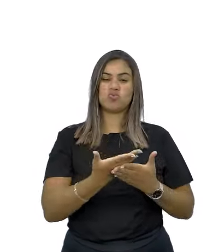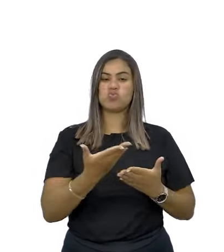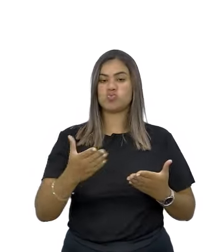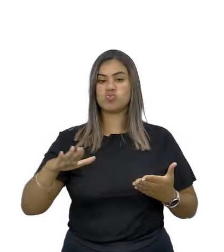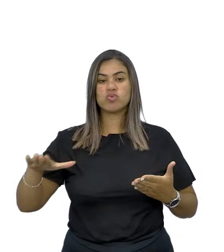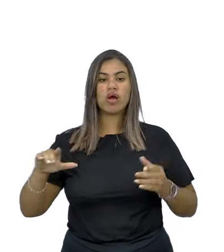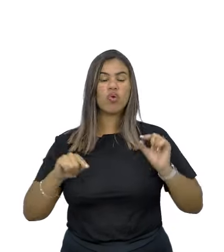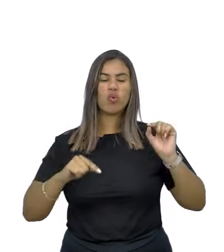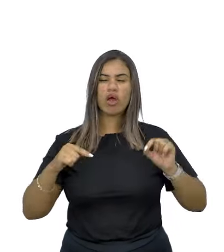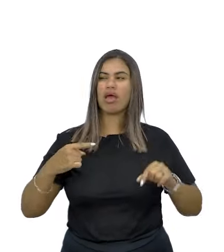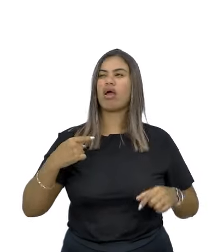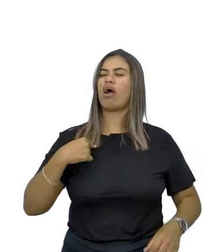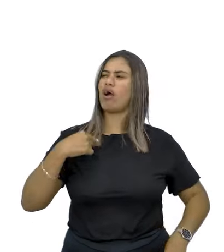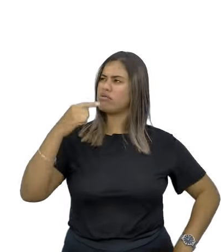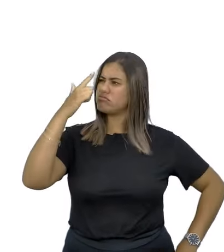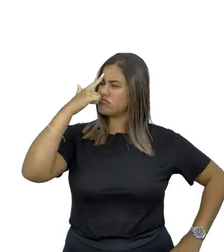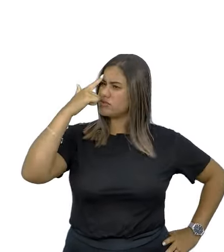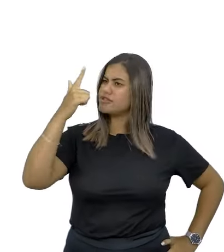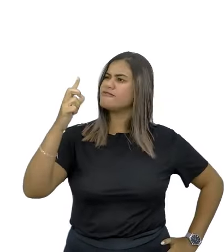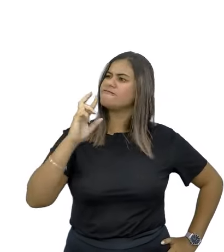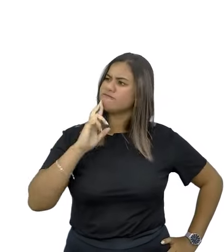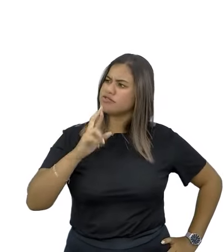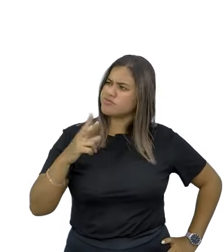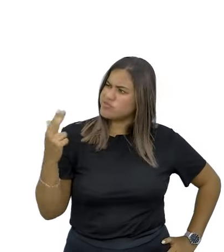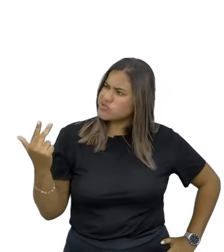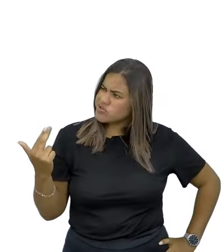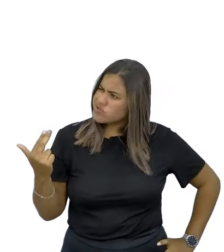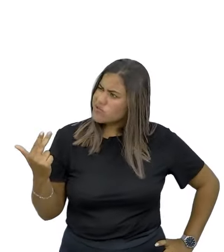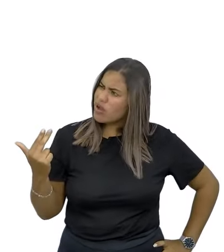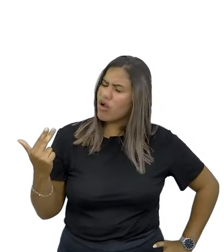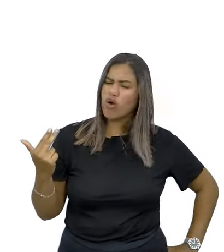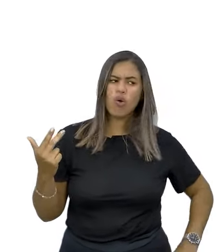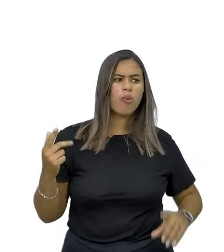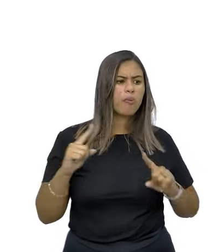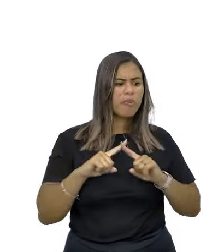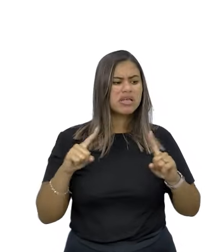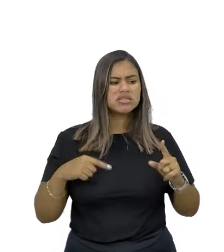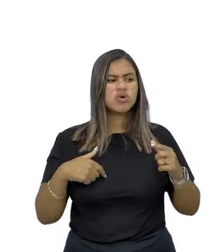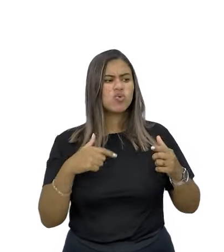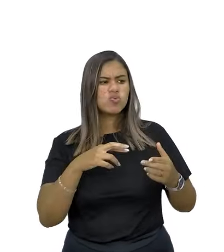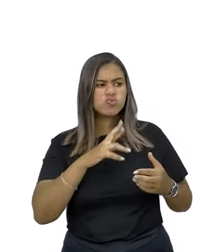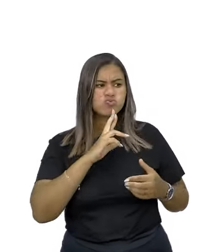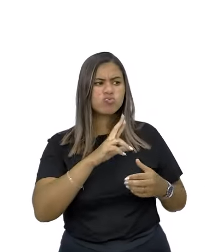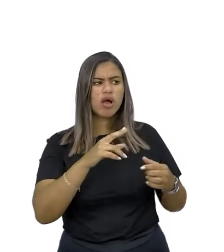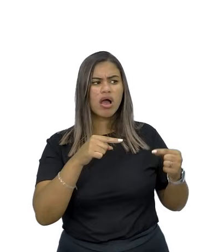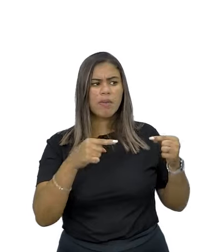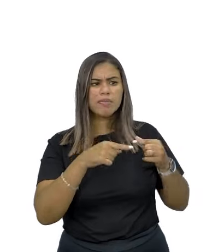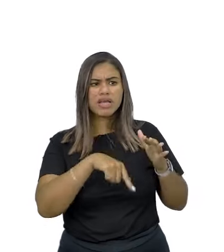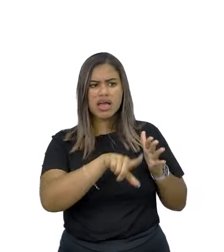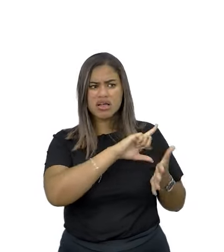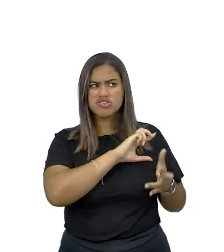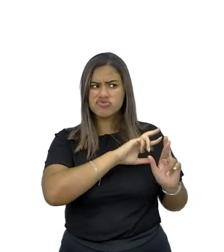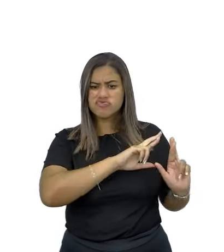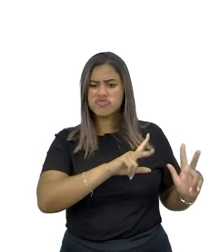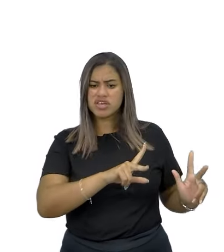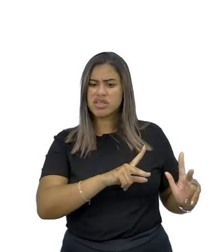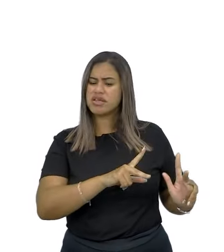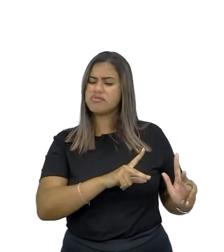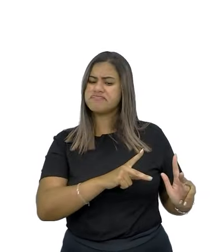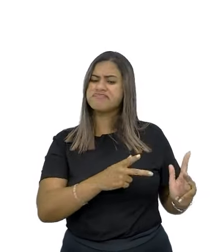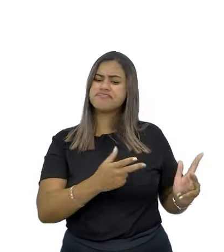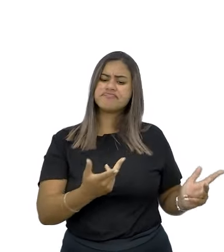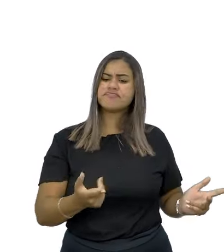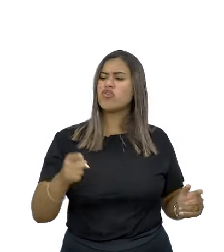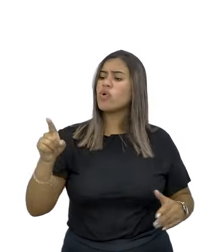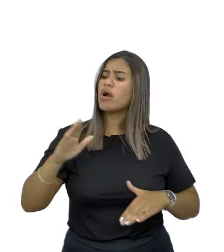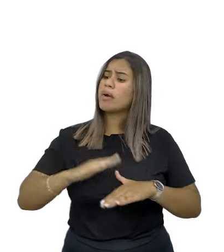olha, eu cheguei na mesma resposta que você, mas por um caminho diferente, como que a gente, né, como que